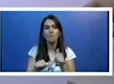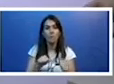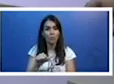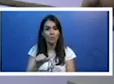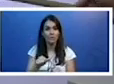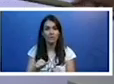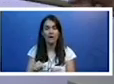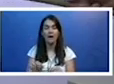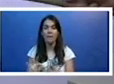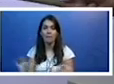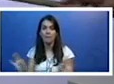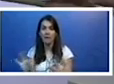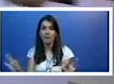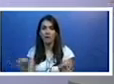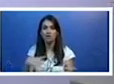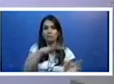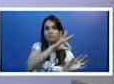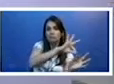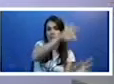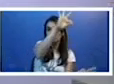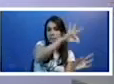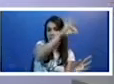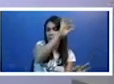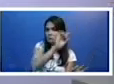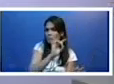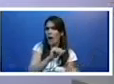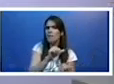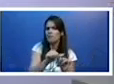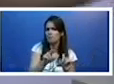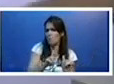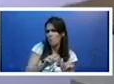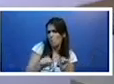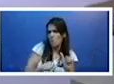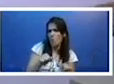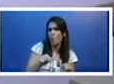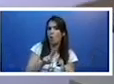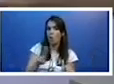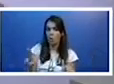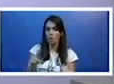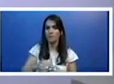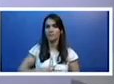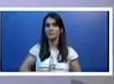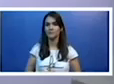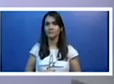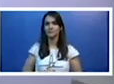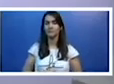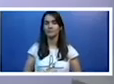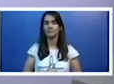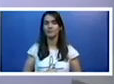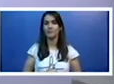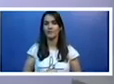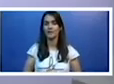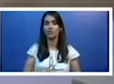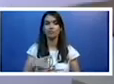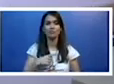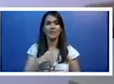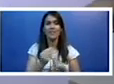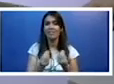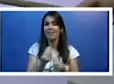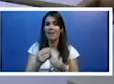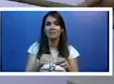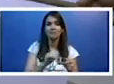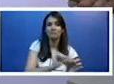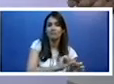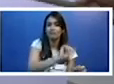oposto. O cateto oposto é quando está na frente. Só que aqui na frente a gente não tem nenhuma informação,